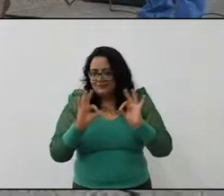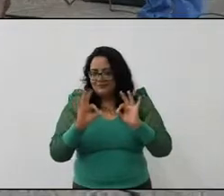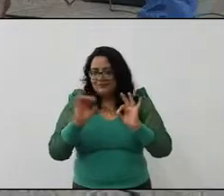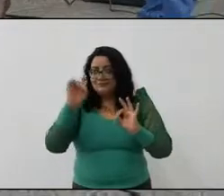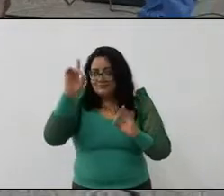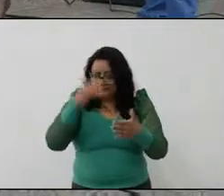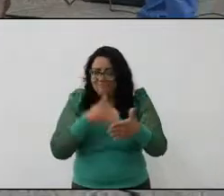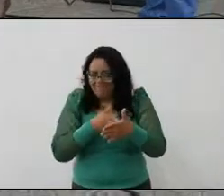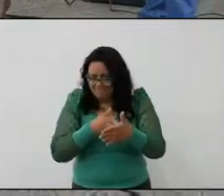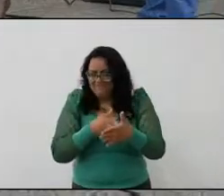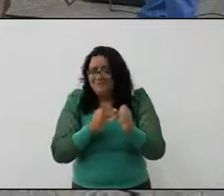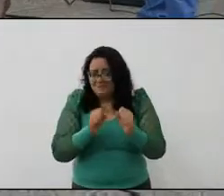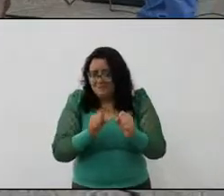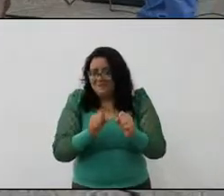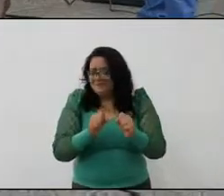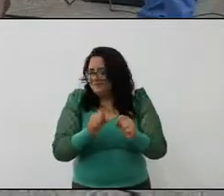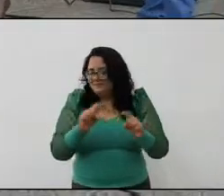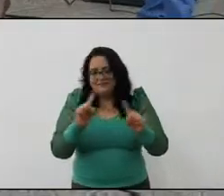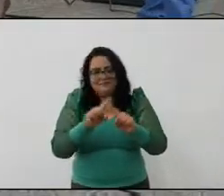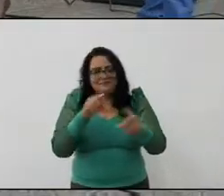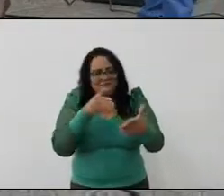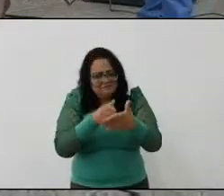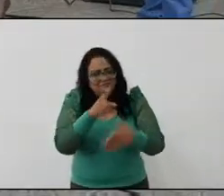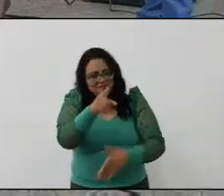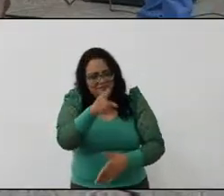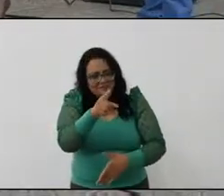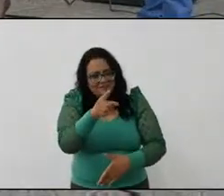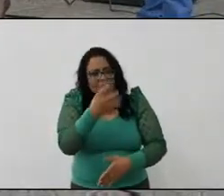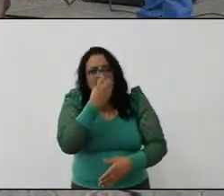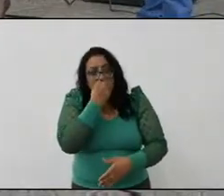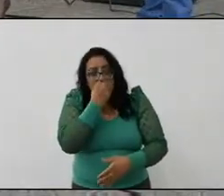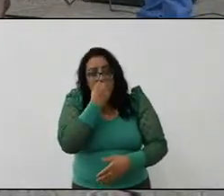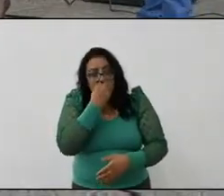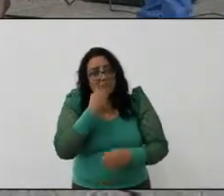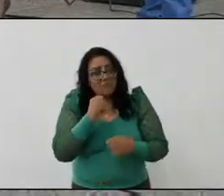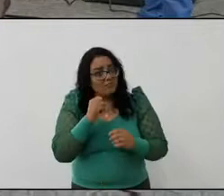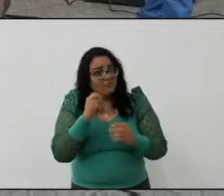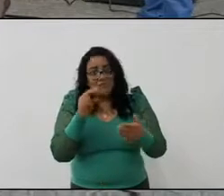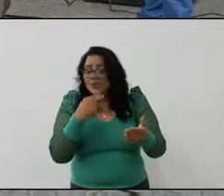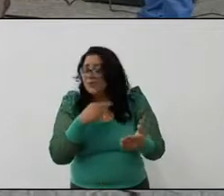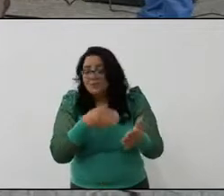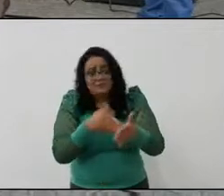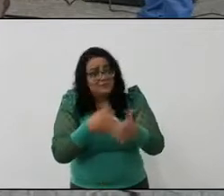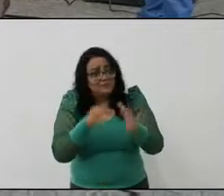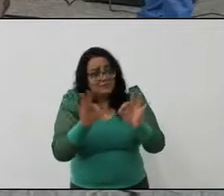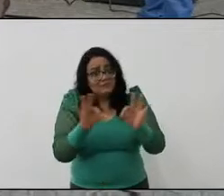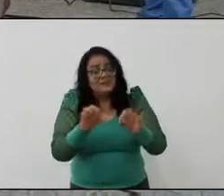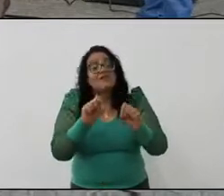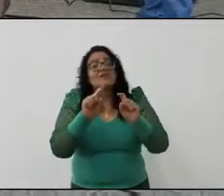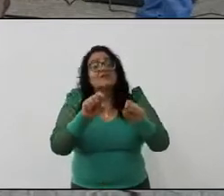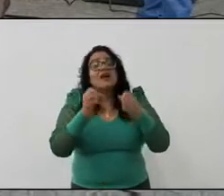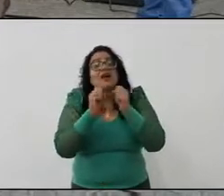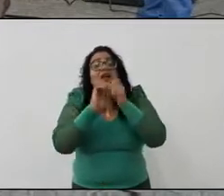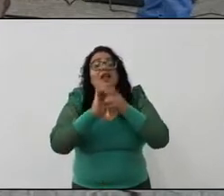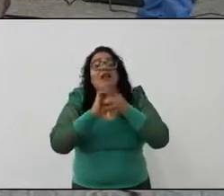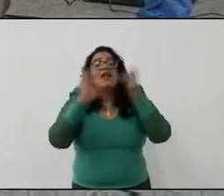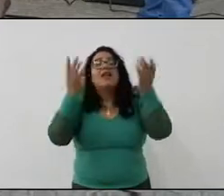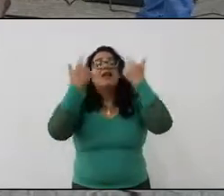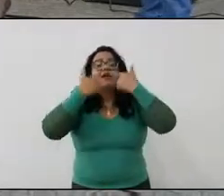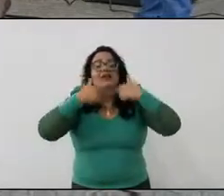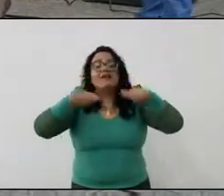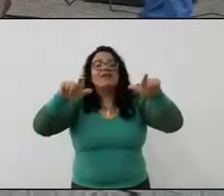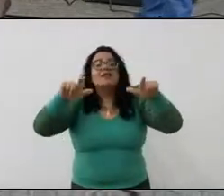pode parar um adorador, que pode calar a tua voz. Se você escolheu adorar a Ele diante